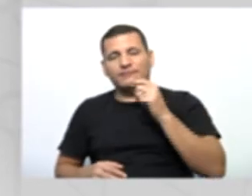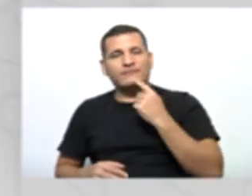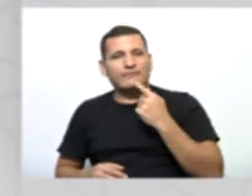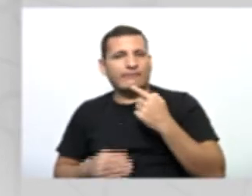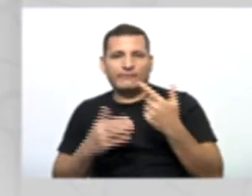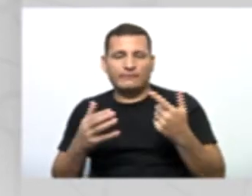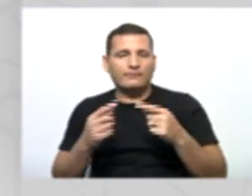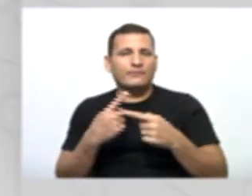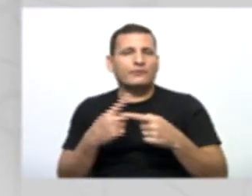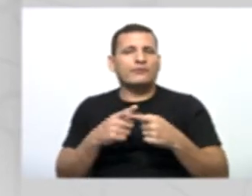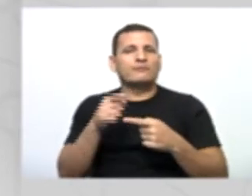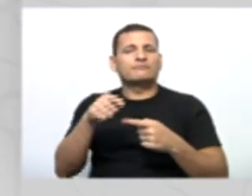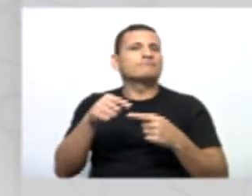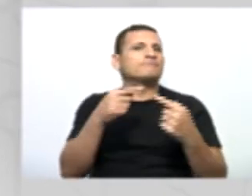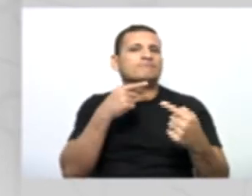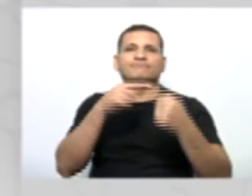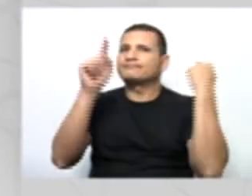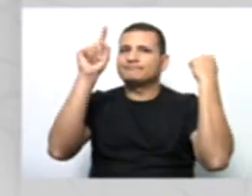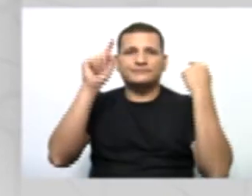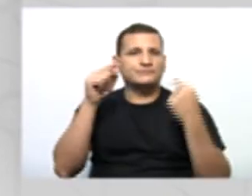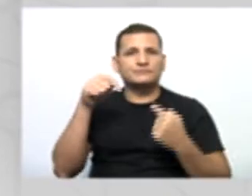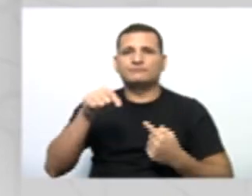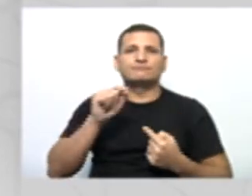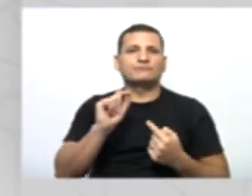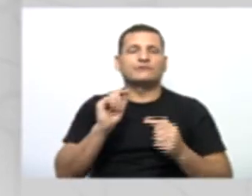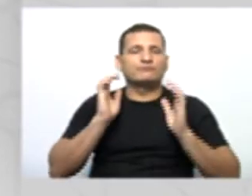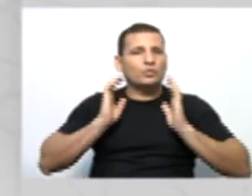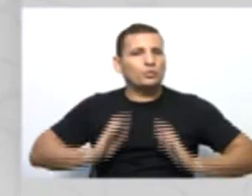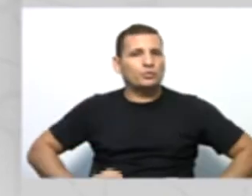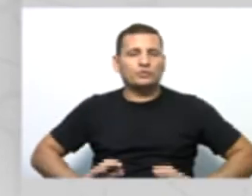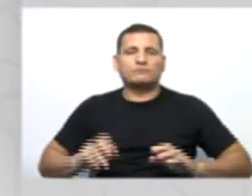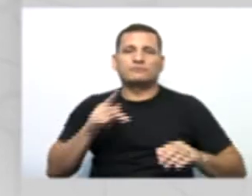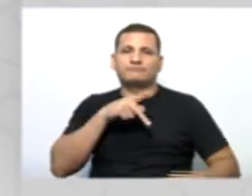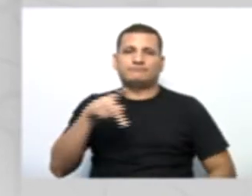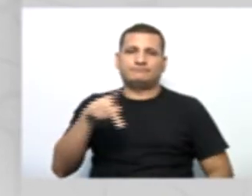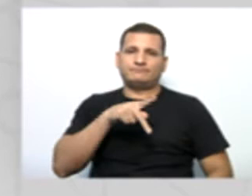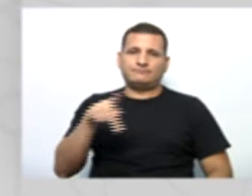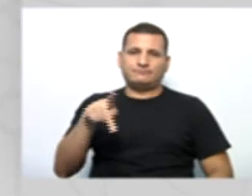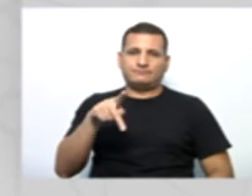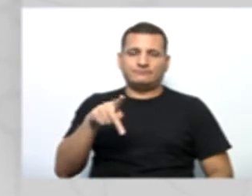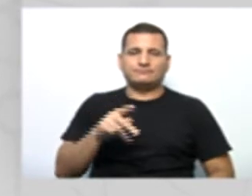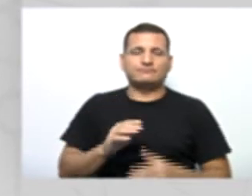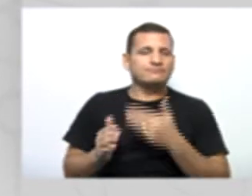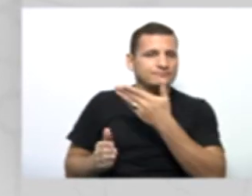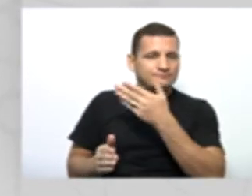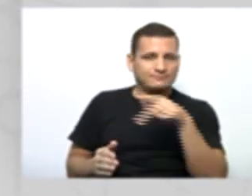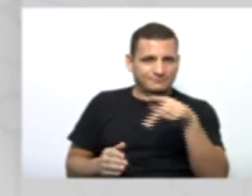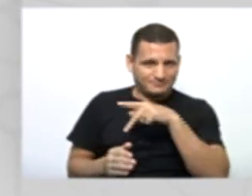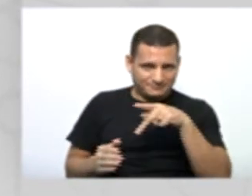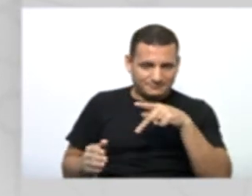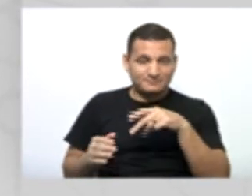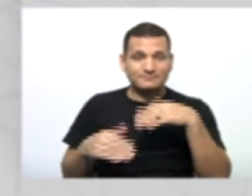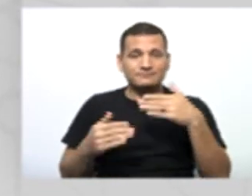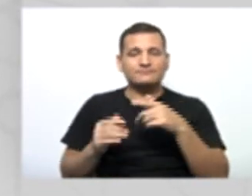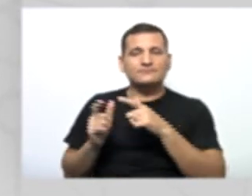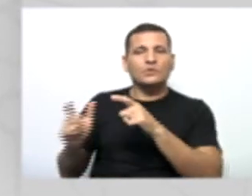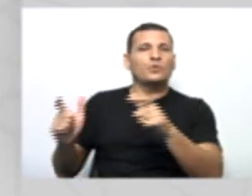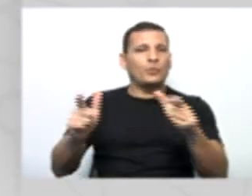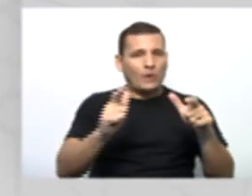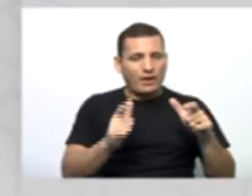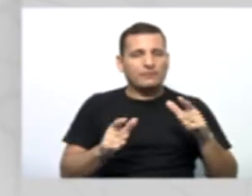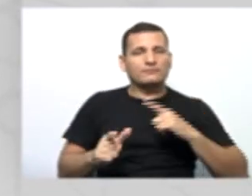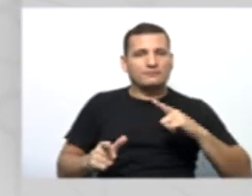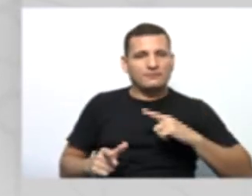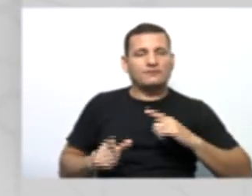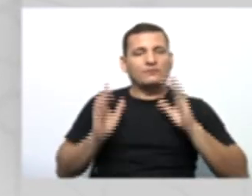iria descaracterizar, né, a nossa conduta como professores, não é isso, professor Wesley? Exatamente. Então, para cada lugar que a gente vai, eu tenho que ter